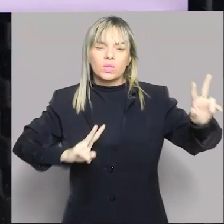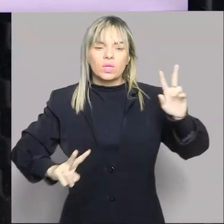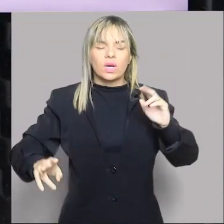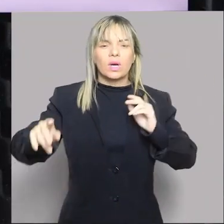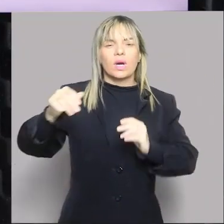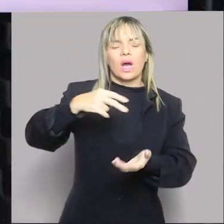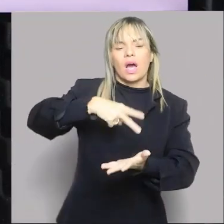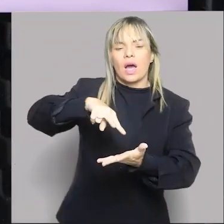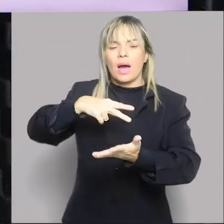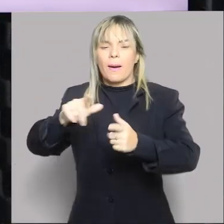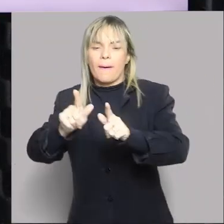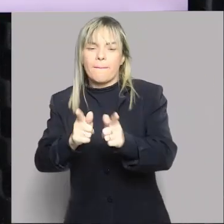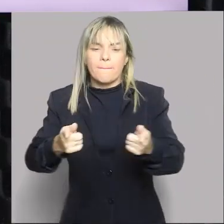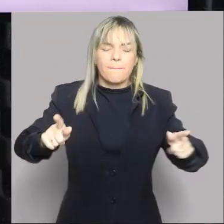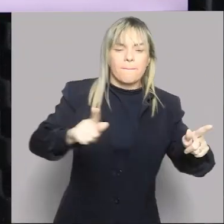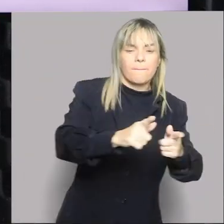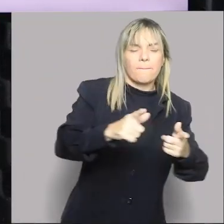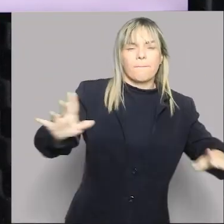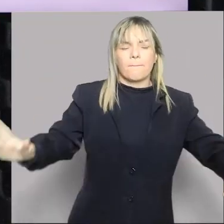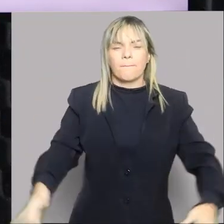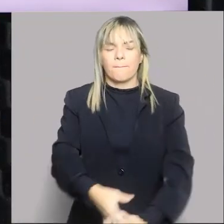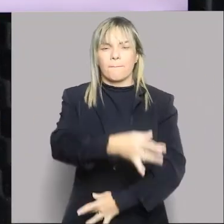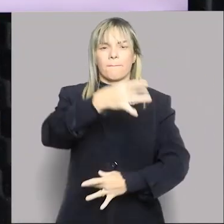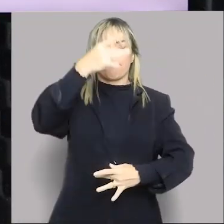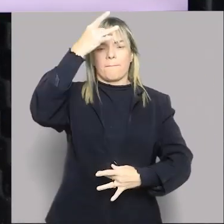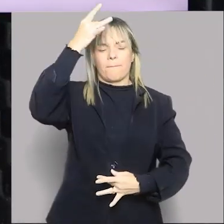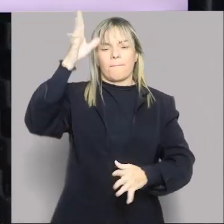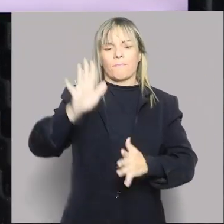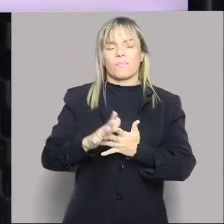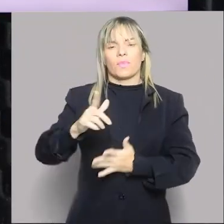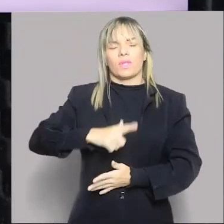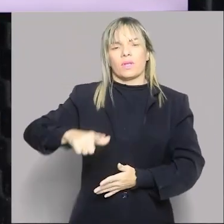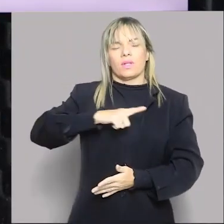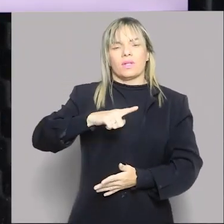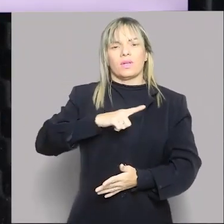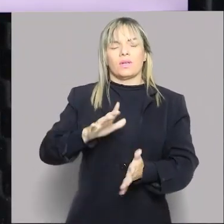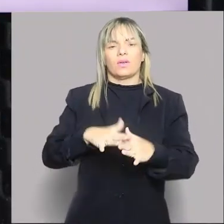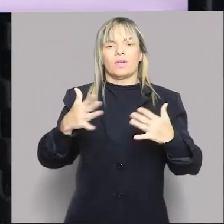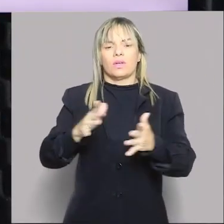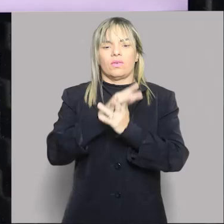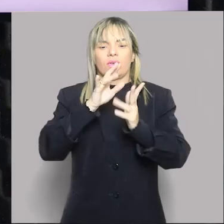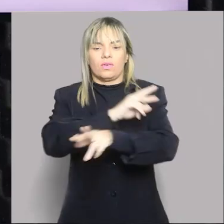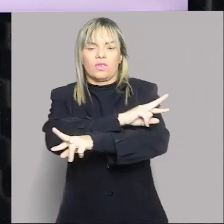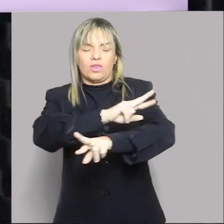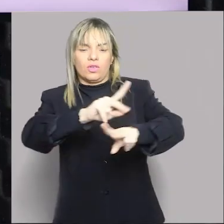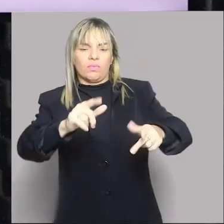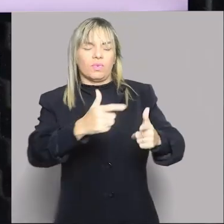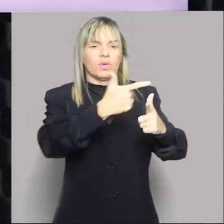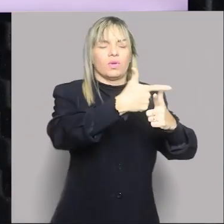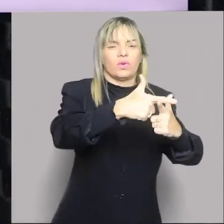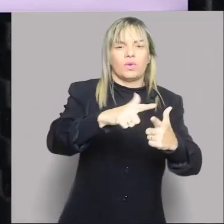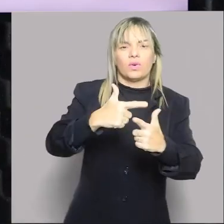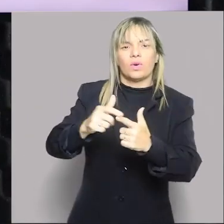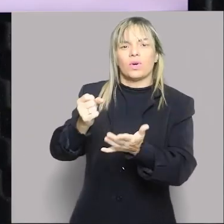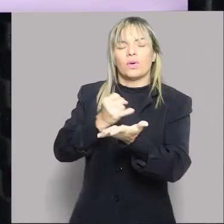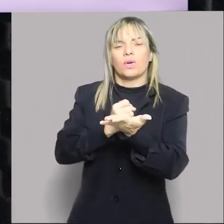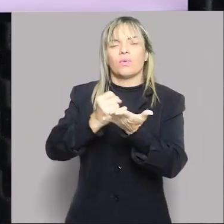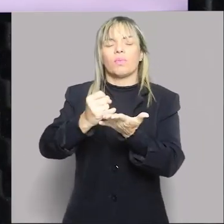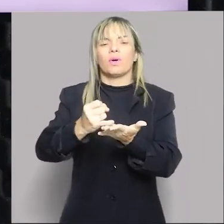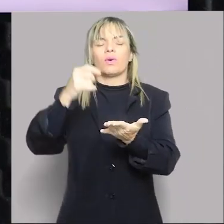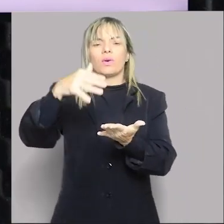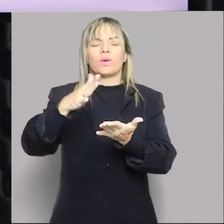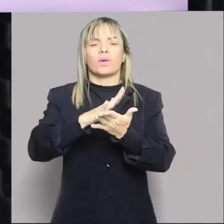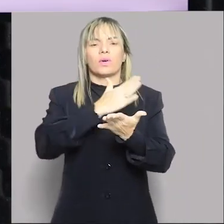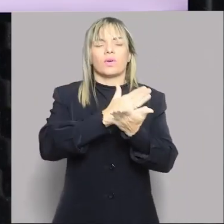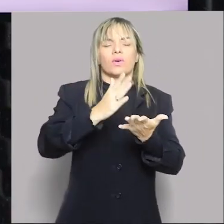dança, a música, a performance, o teatro, ou seja, eu tenho uma gama de divisões, uma gama de produções, uma gama